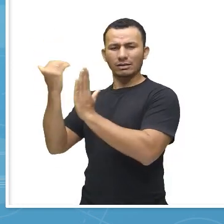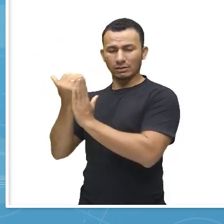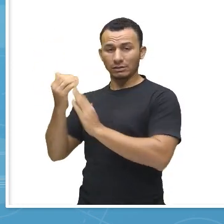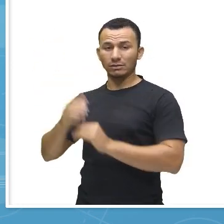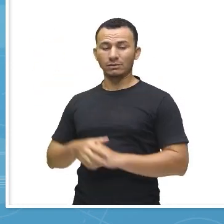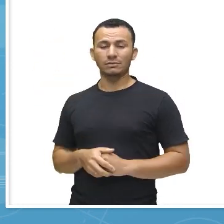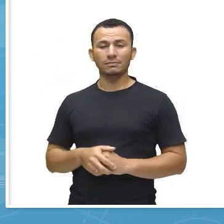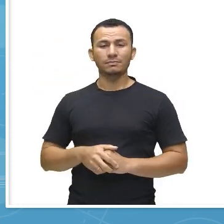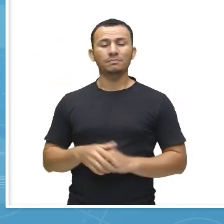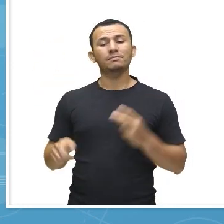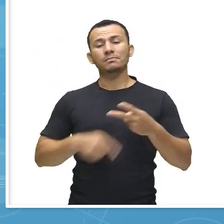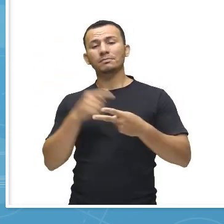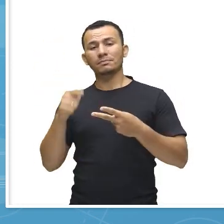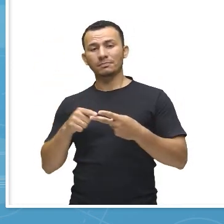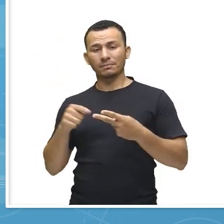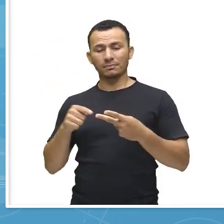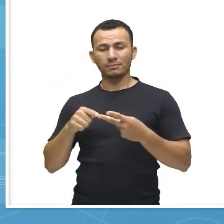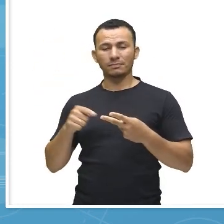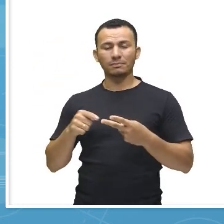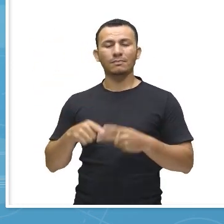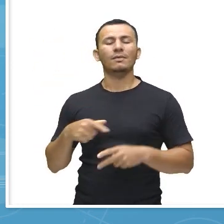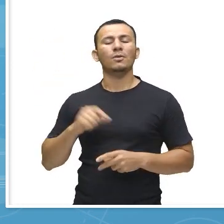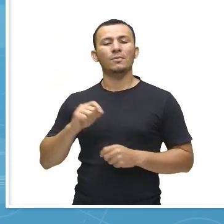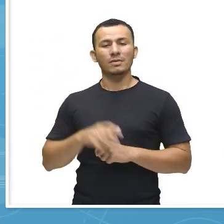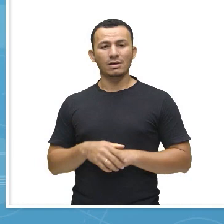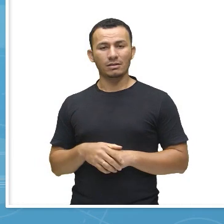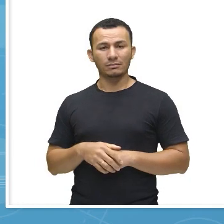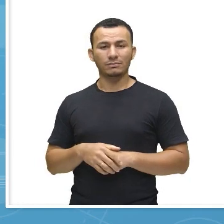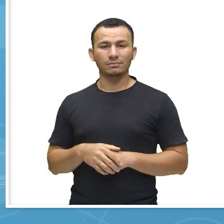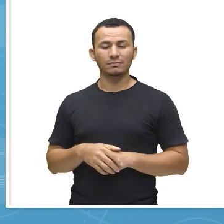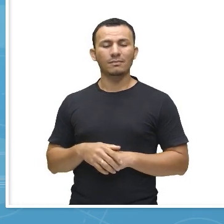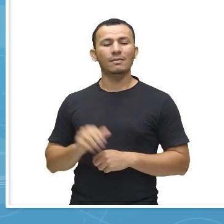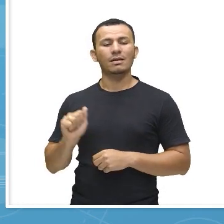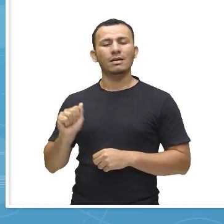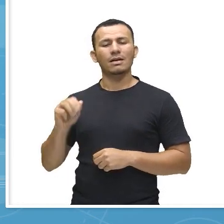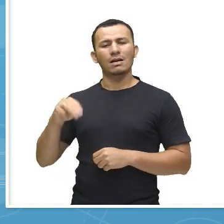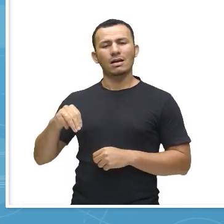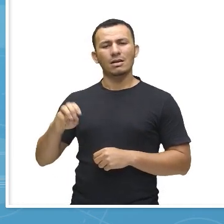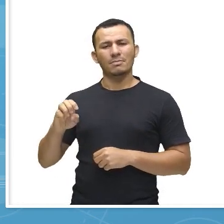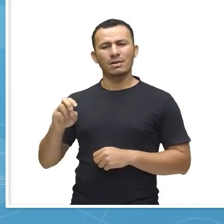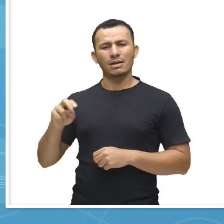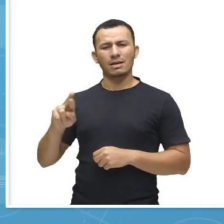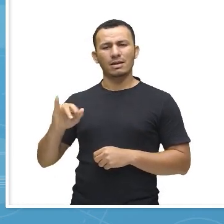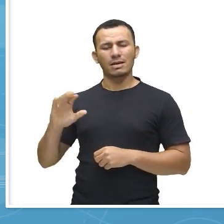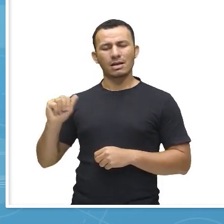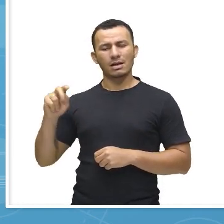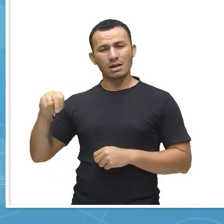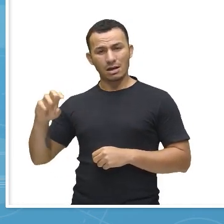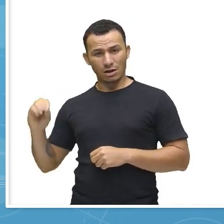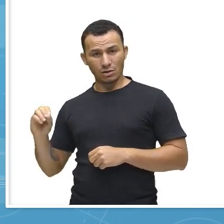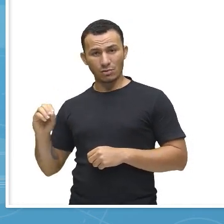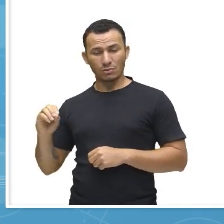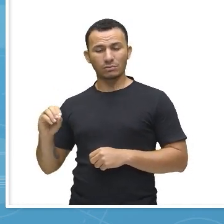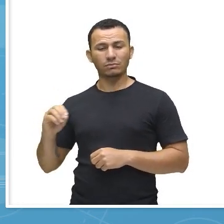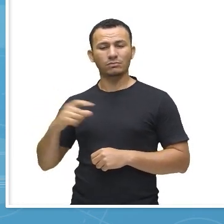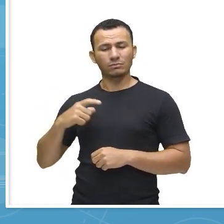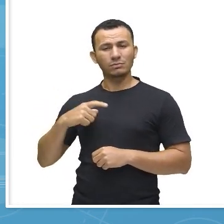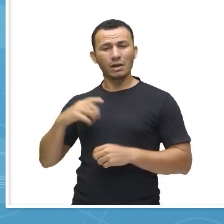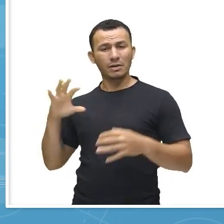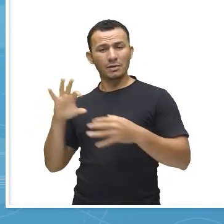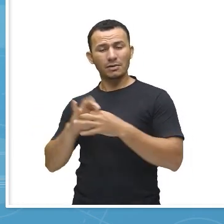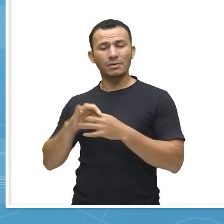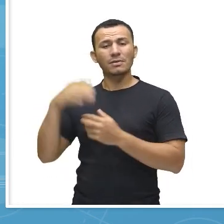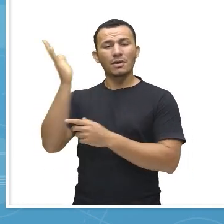Seguido deles, nós temos o continente americano, no qual nós estamos inseridos. Aqui, ó, o Brasil faz parte